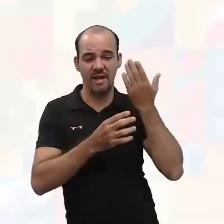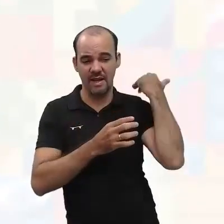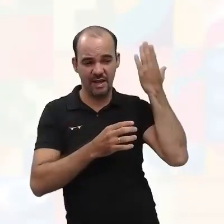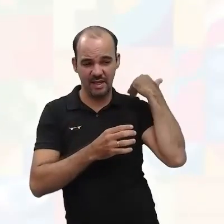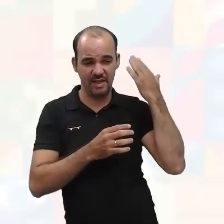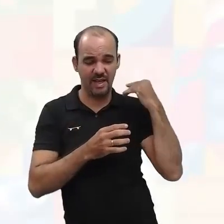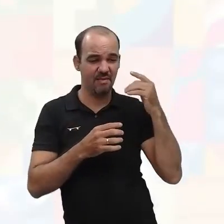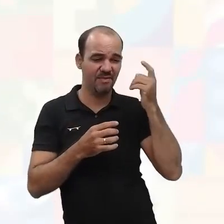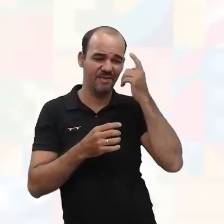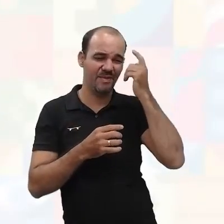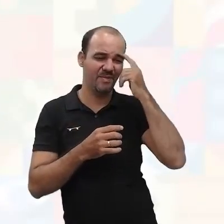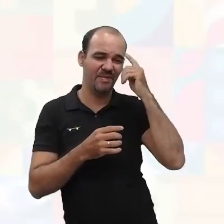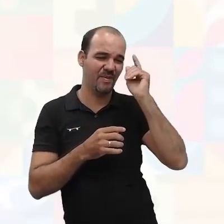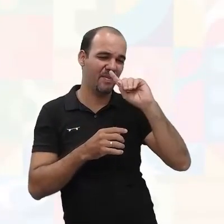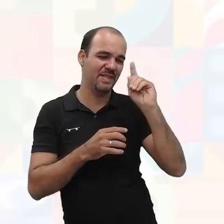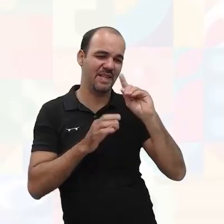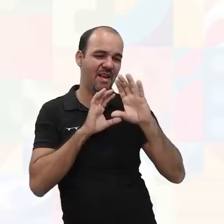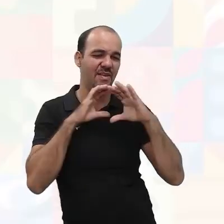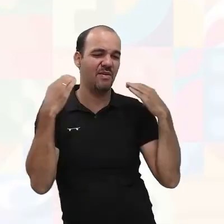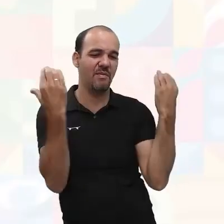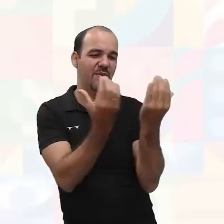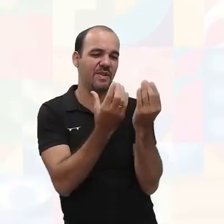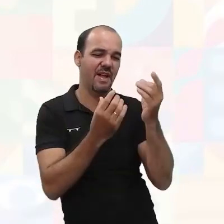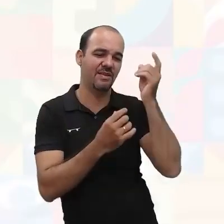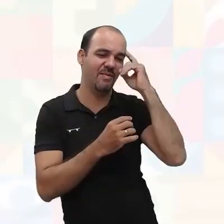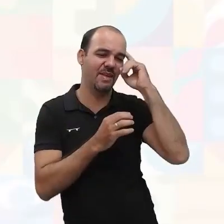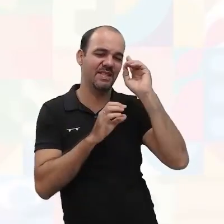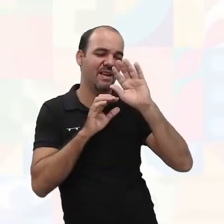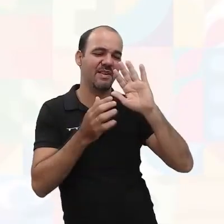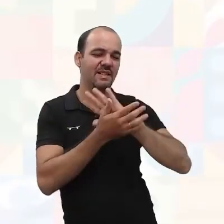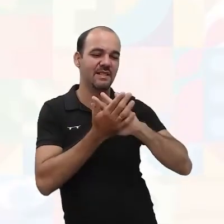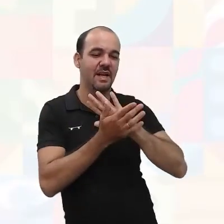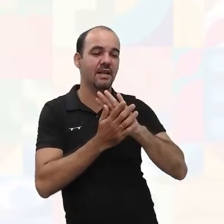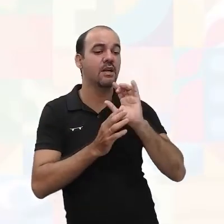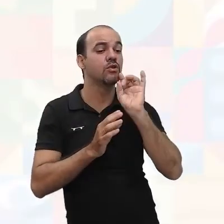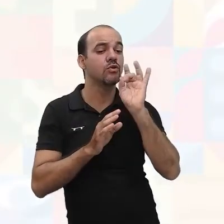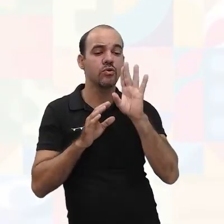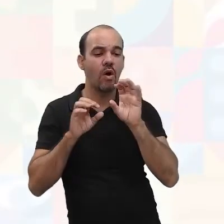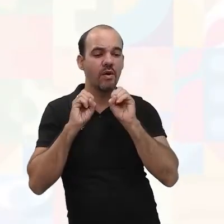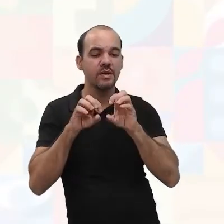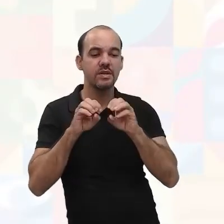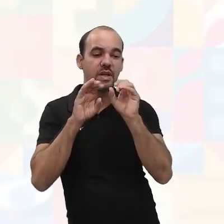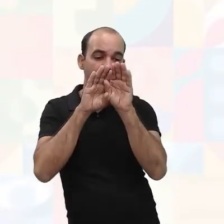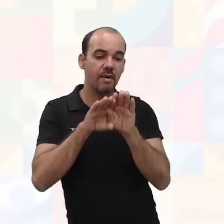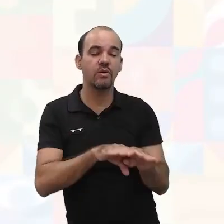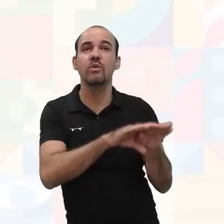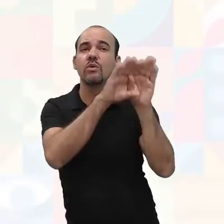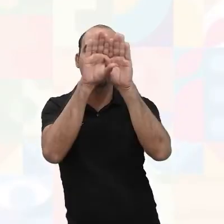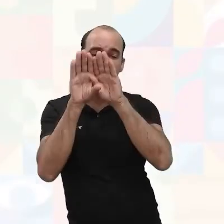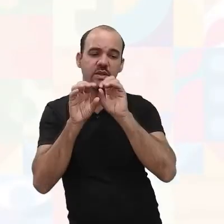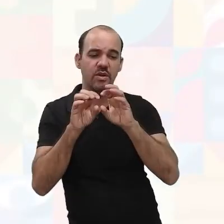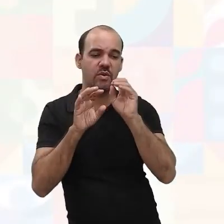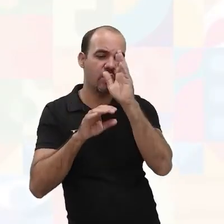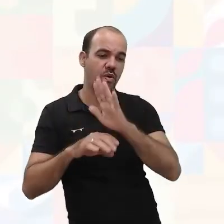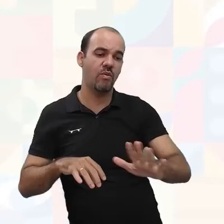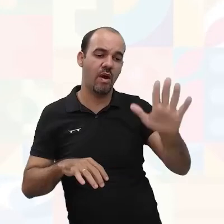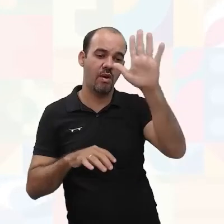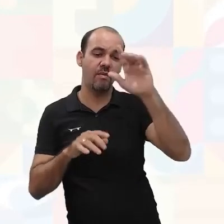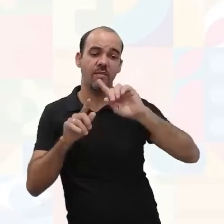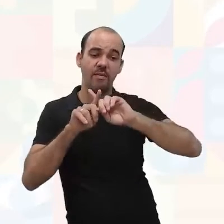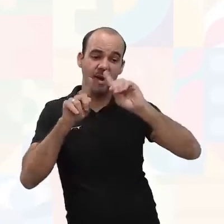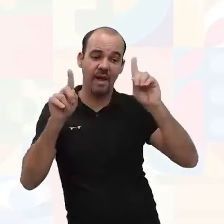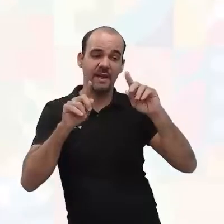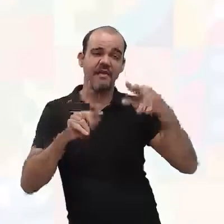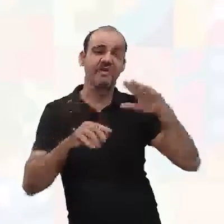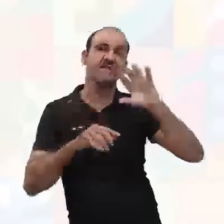foi, né? Foi apenas pensado uma perspectiva de universalizar o acesso ao ensino, que é uma coisa positiva, já que a maior parte da população não tinha